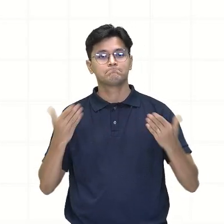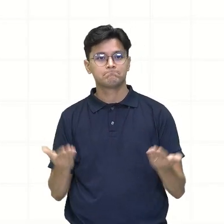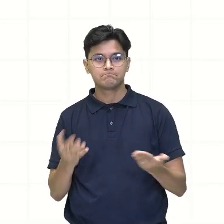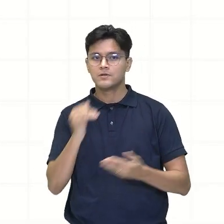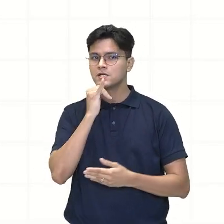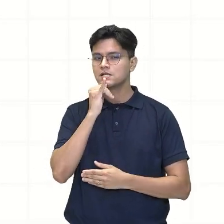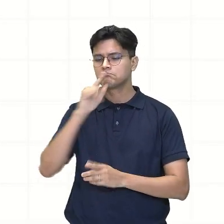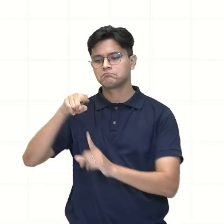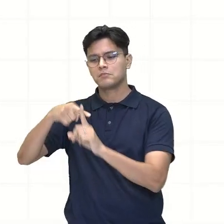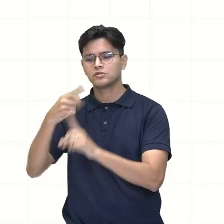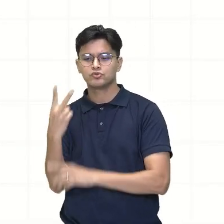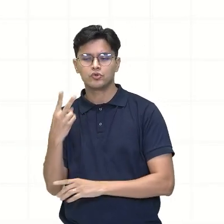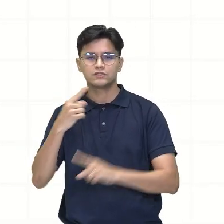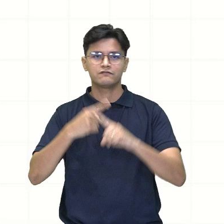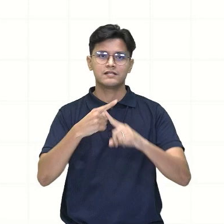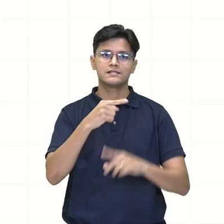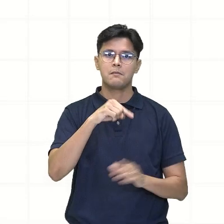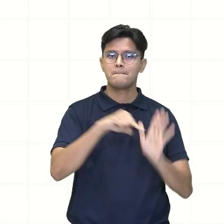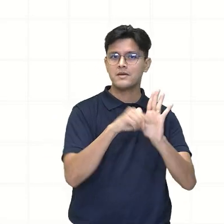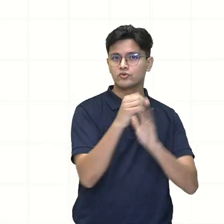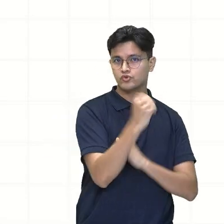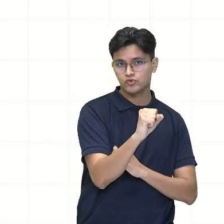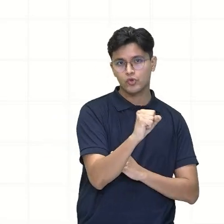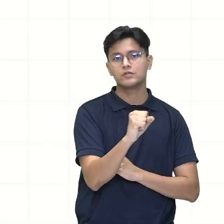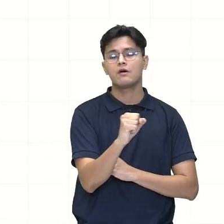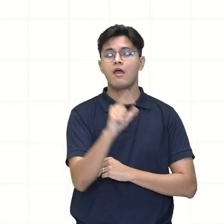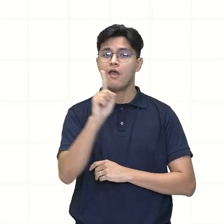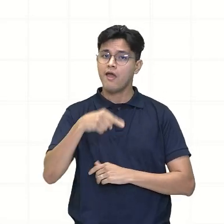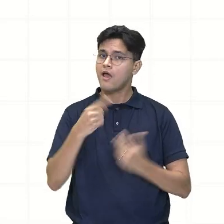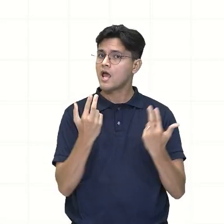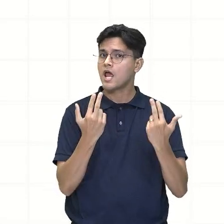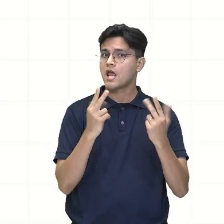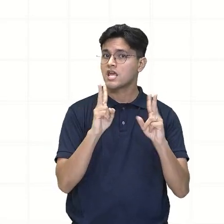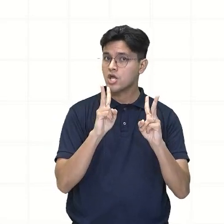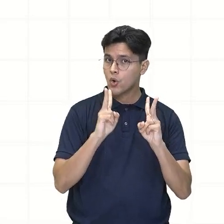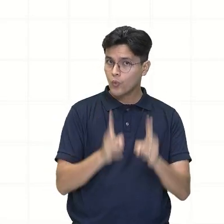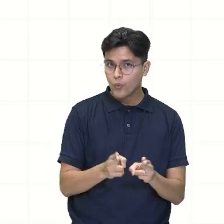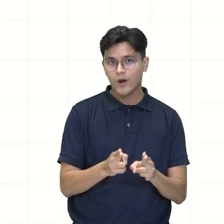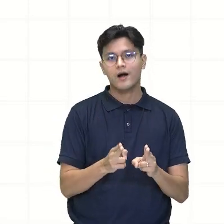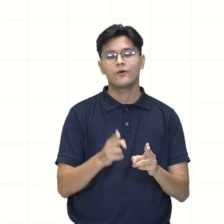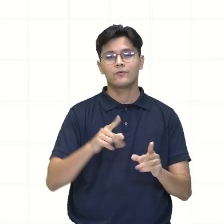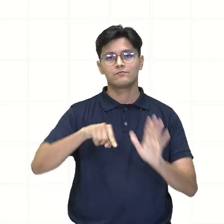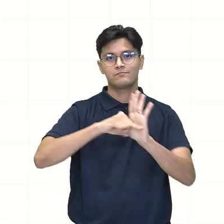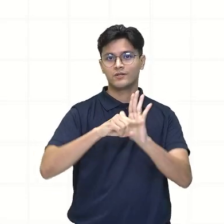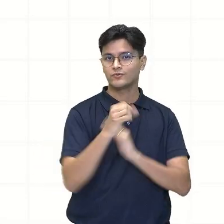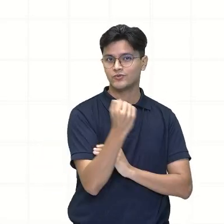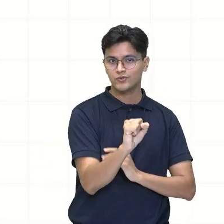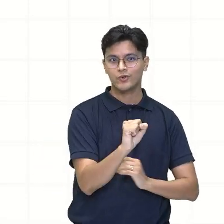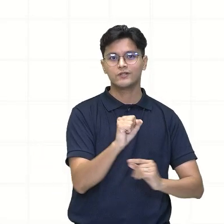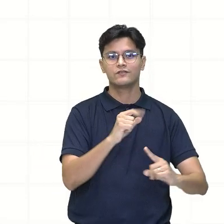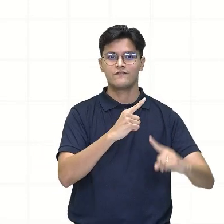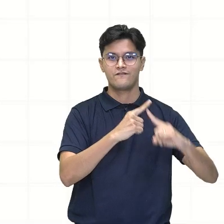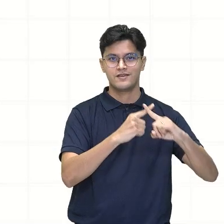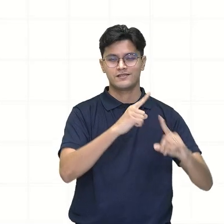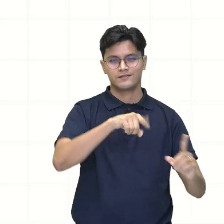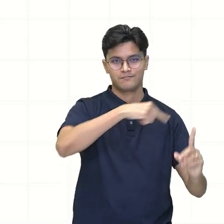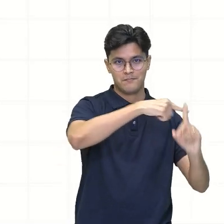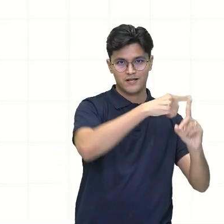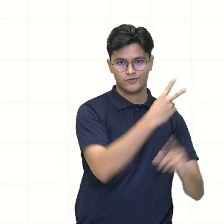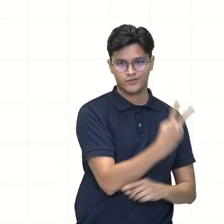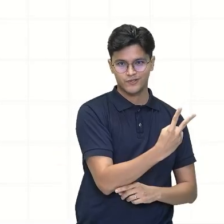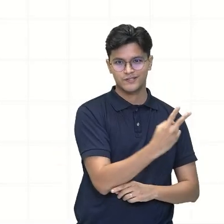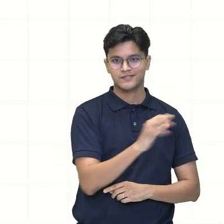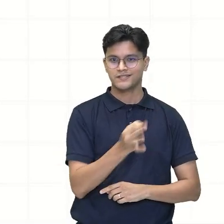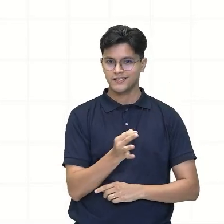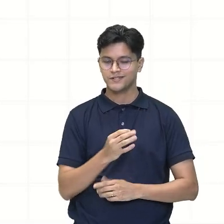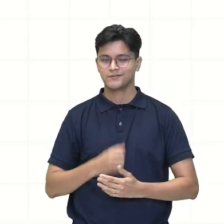mais 2 vezes menos 8 é o mesmo que eu escrever menos 8 vezes mais 2. E para a gente comprovar,